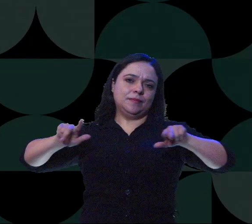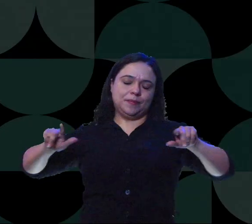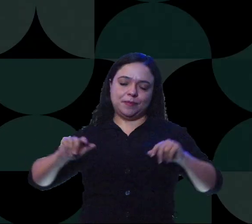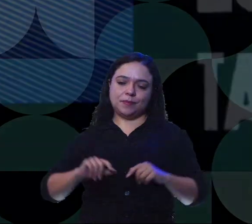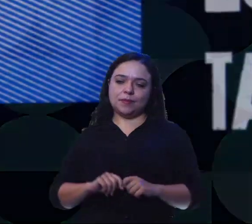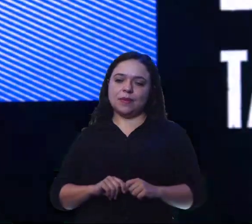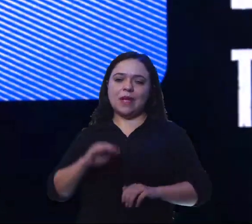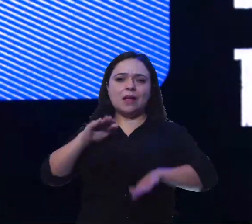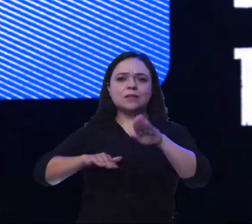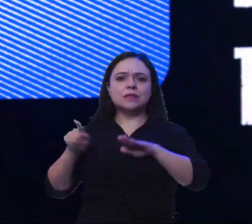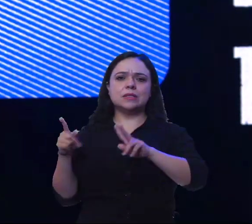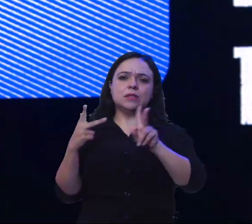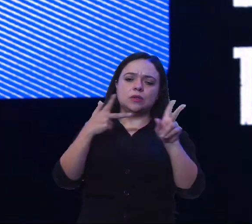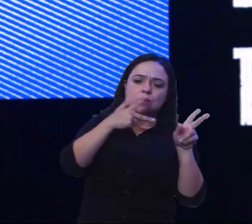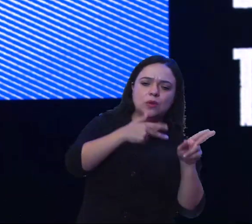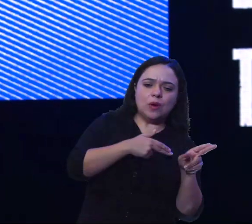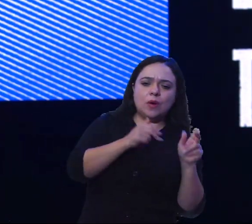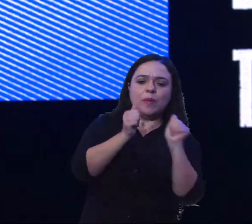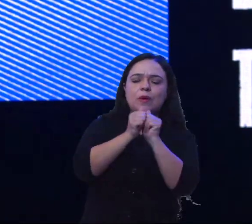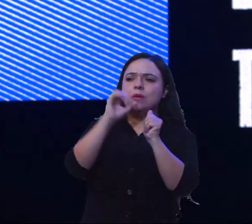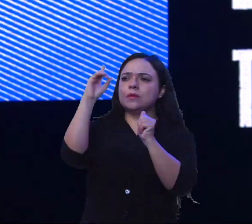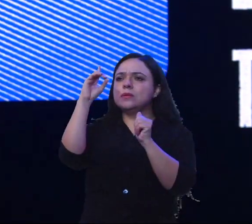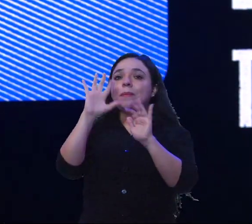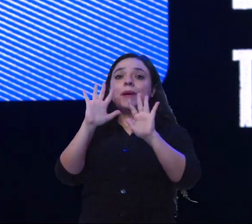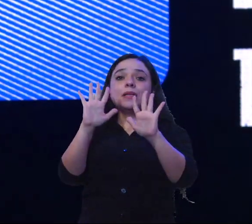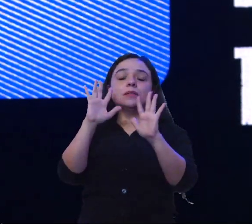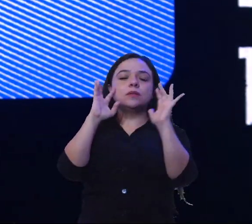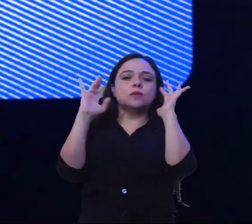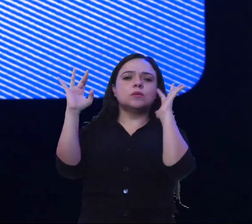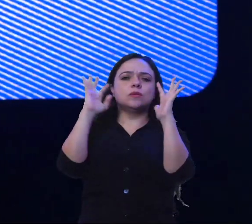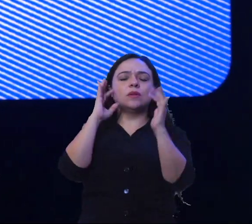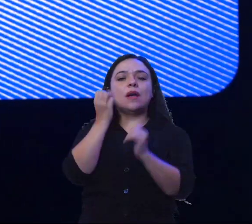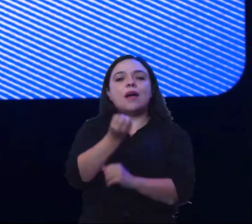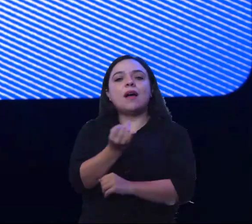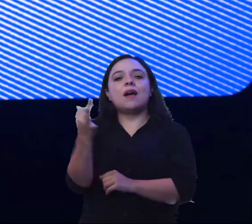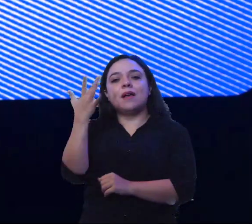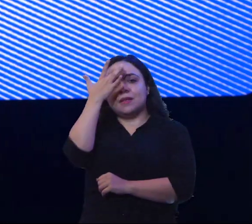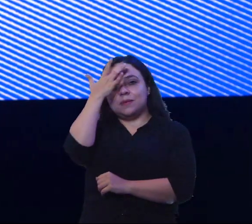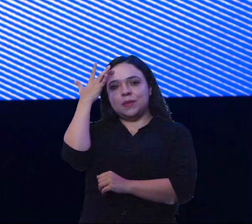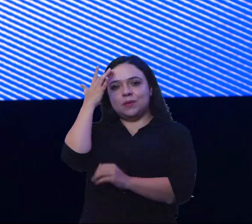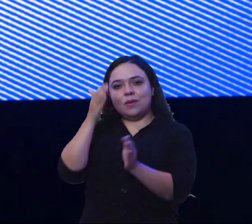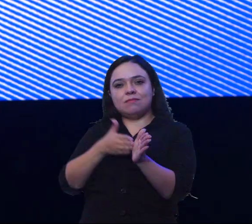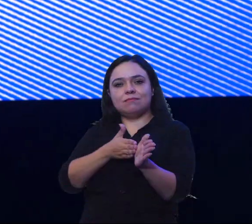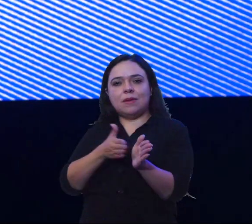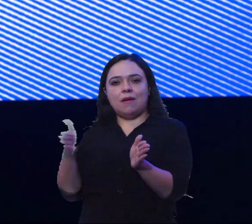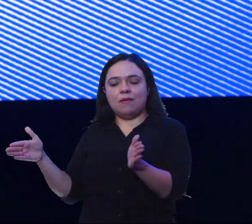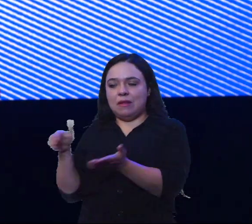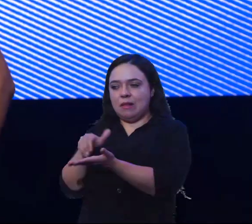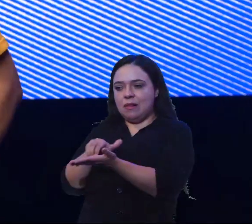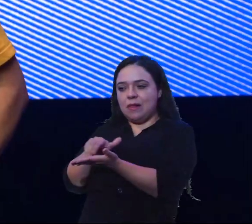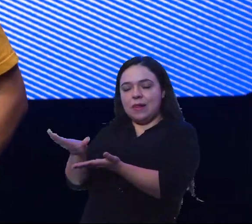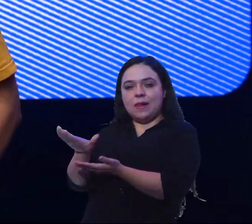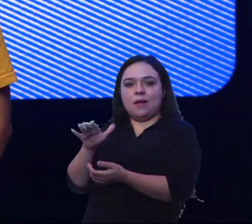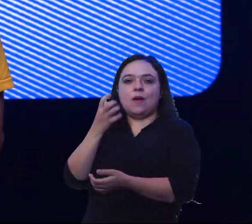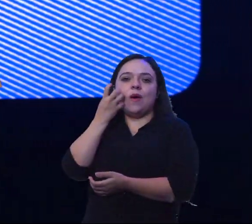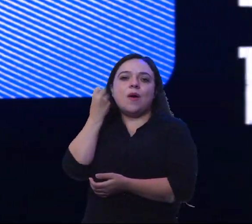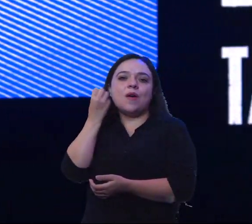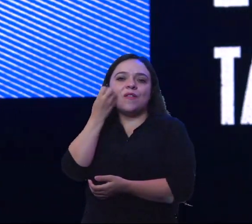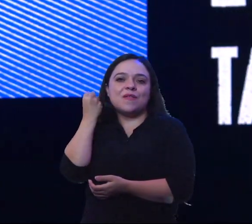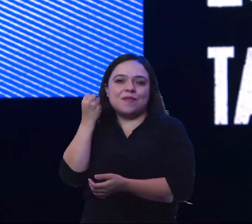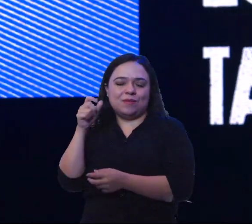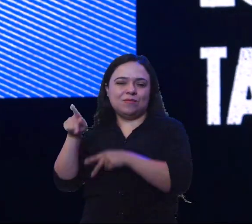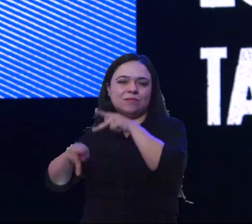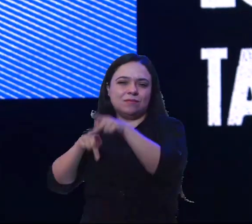muitas vezes até dormindo, eram com pessoas que estavam marginalizadas, aquém da sociedade. Eram os órfãos naquela